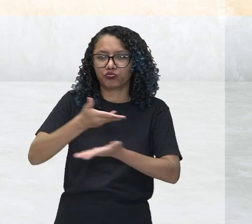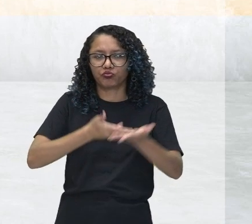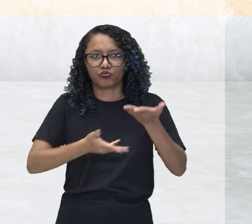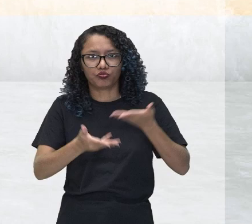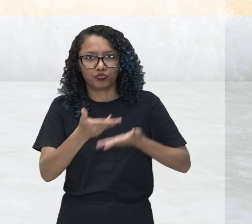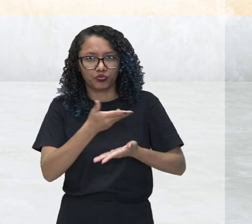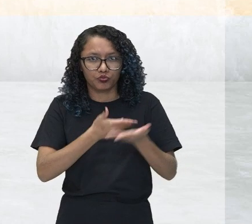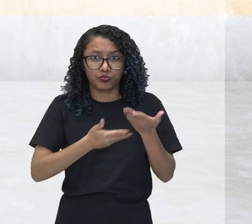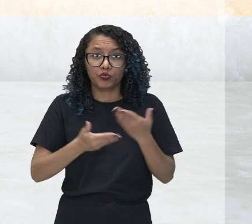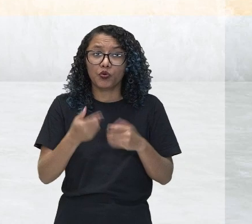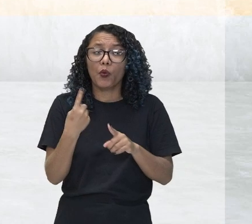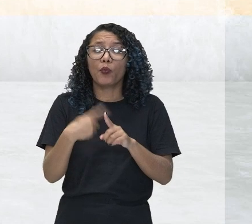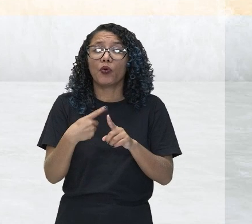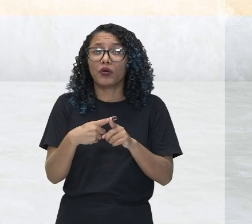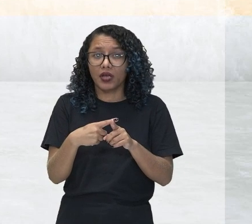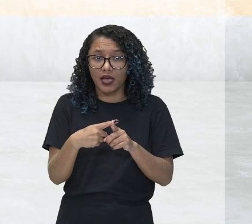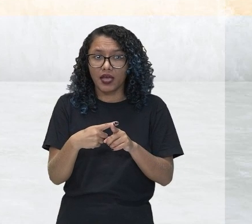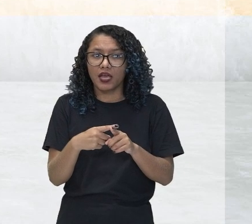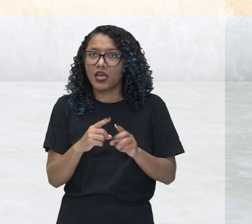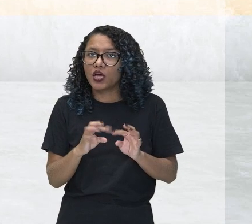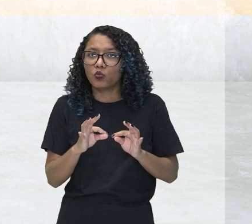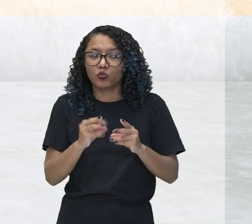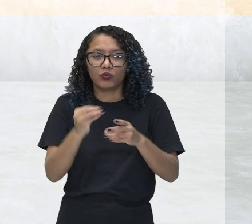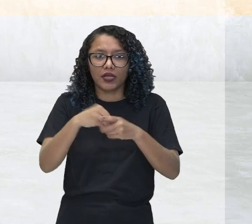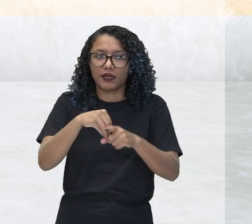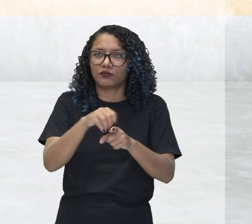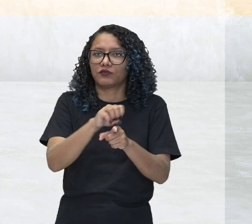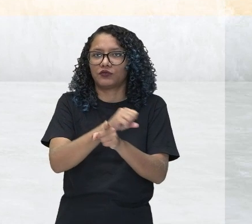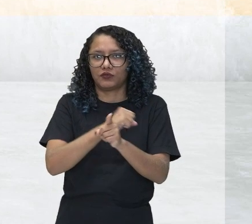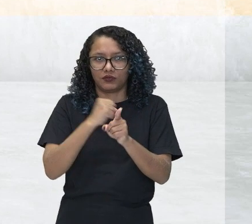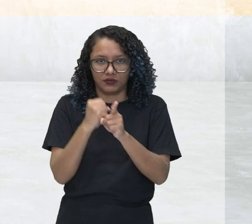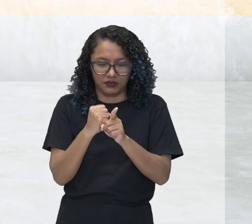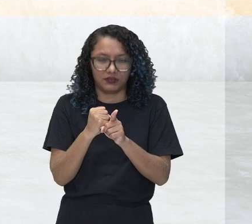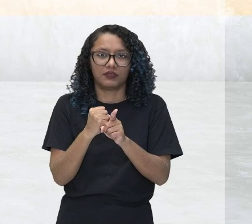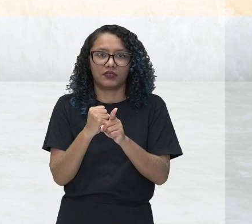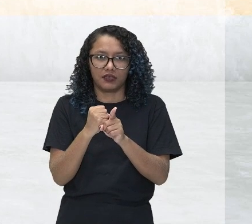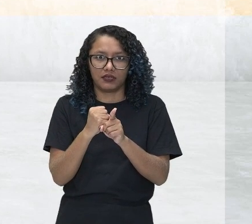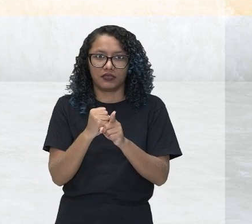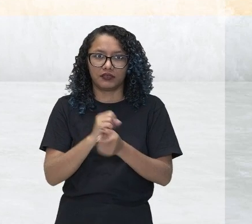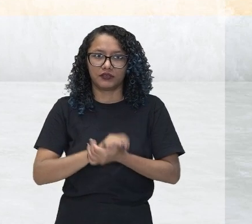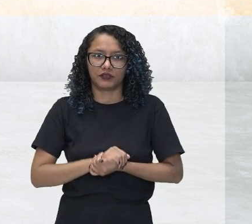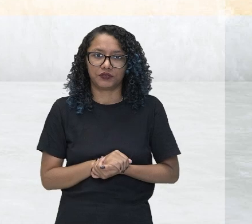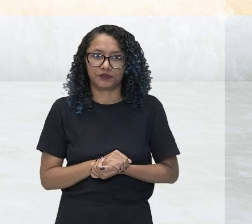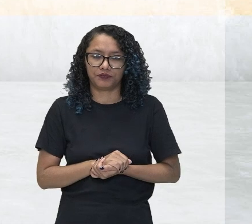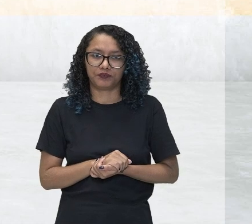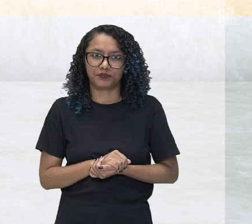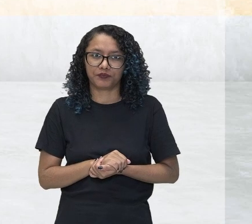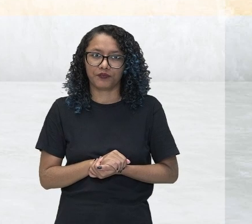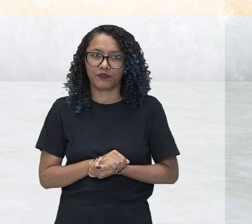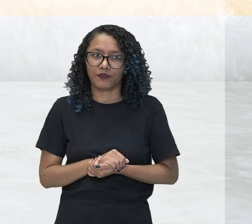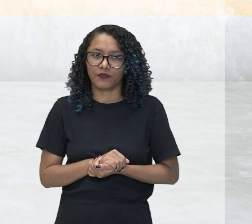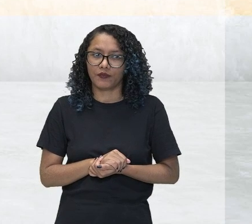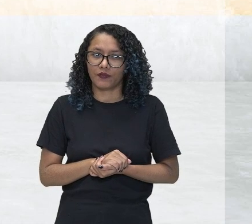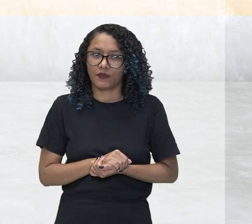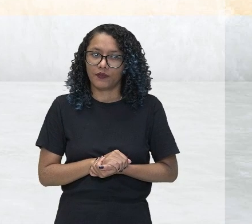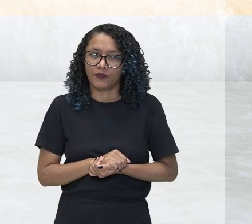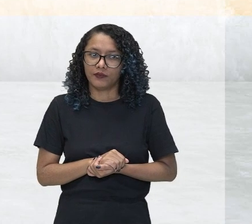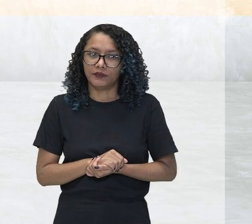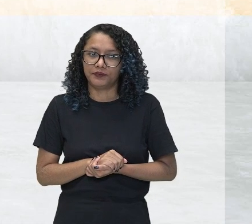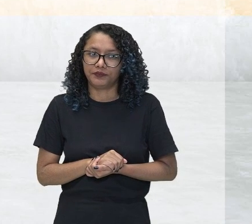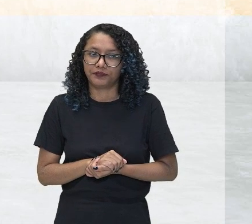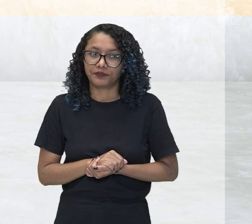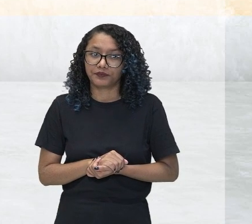em sociedade. E dentro dessa sociedade, nós vivemos juntos com um grupo social no qual nós